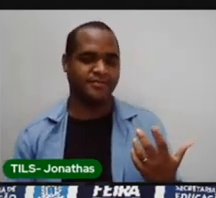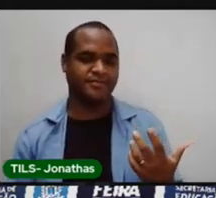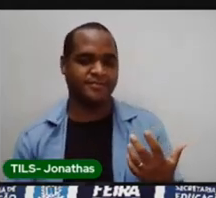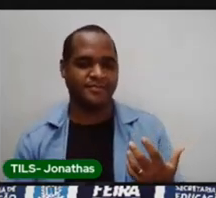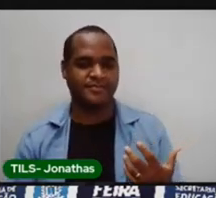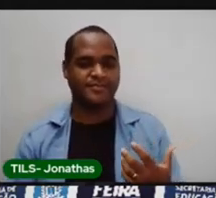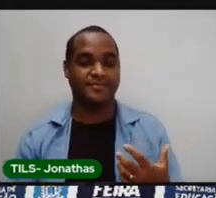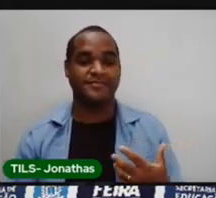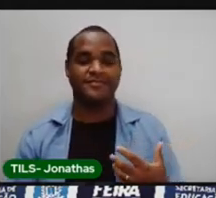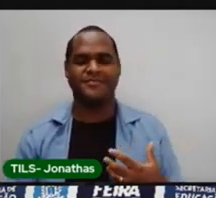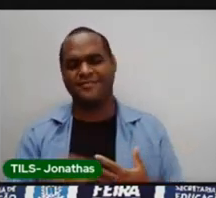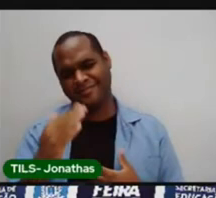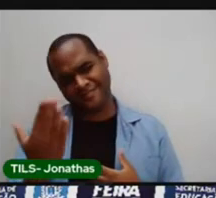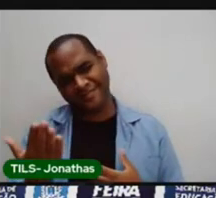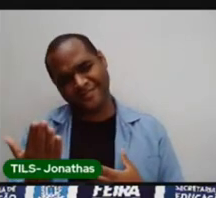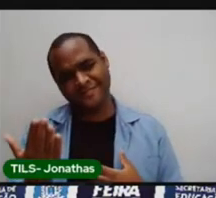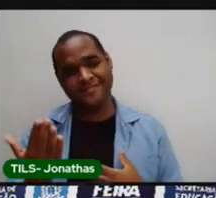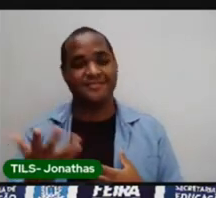É.